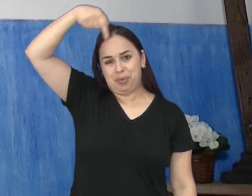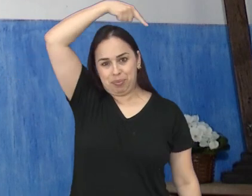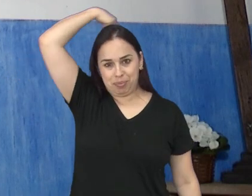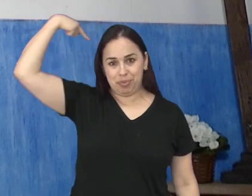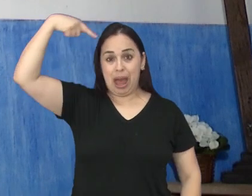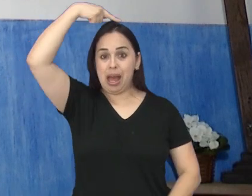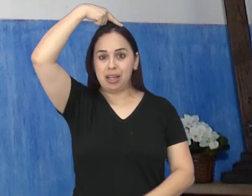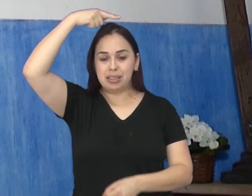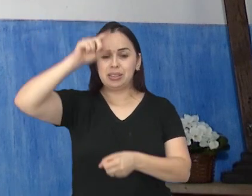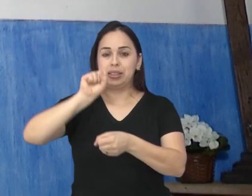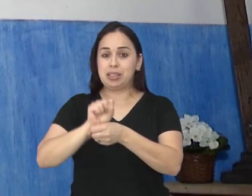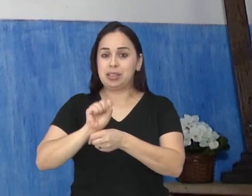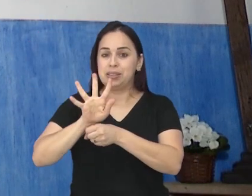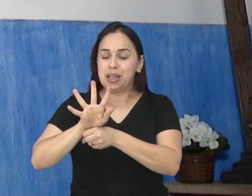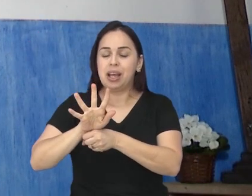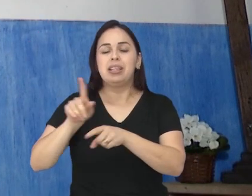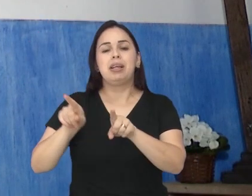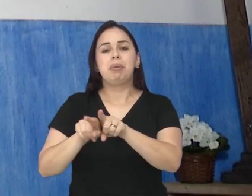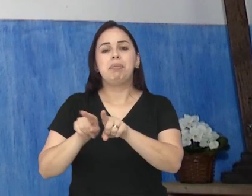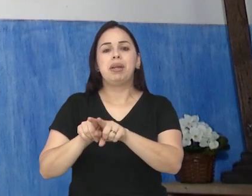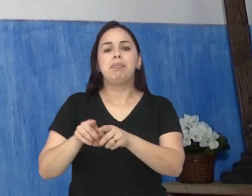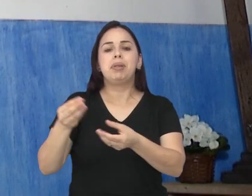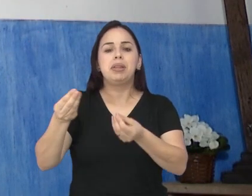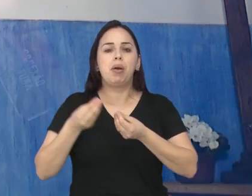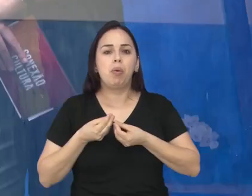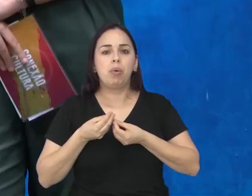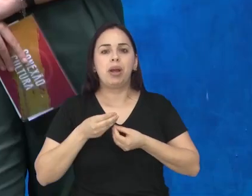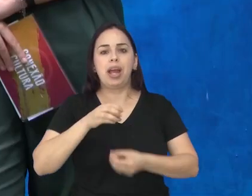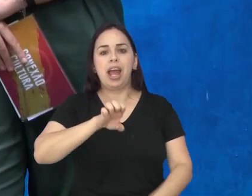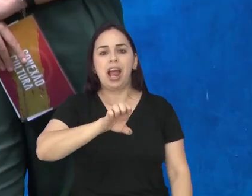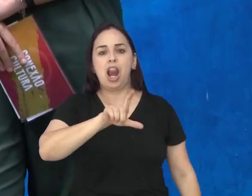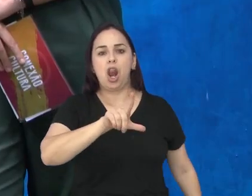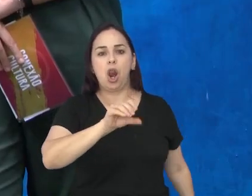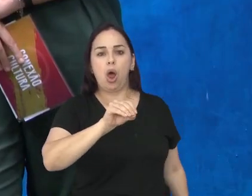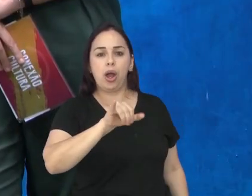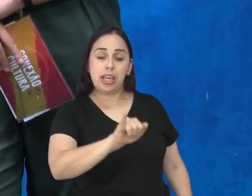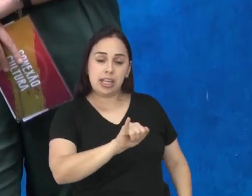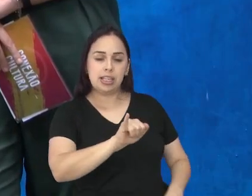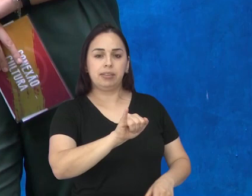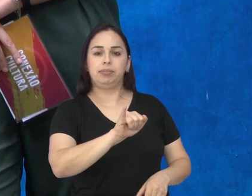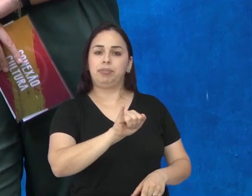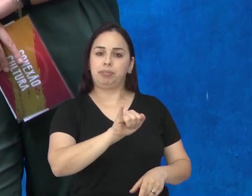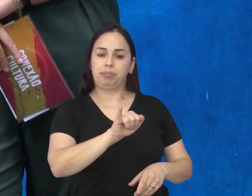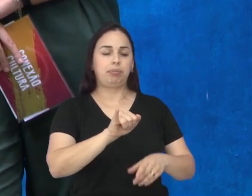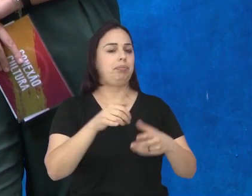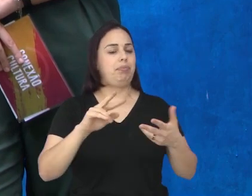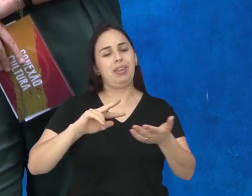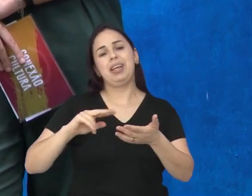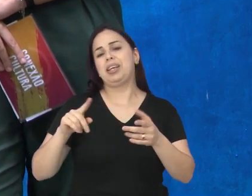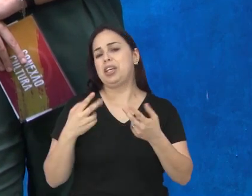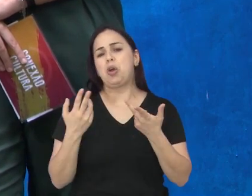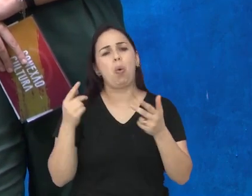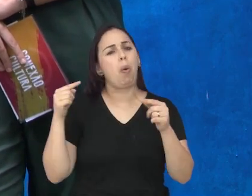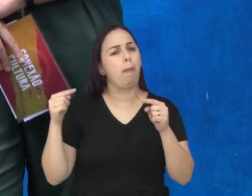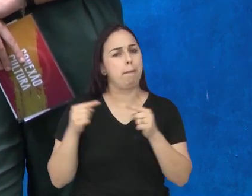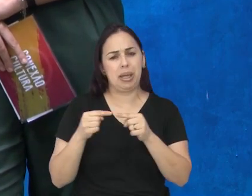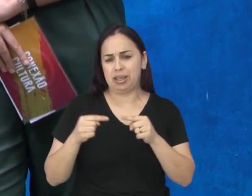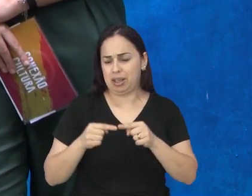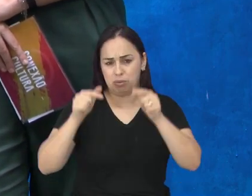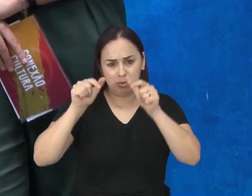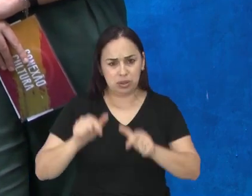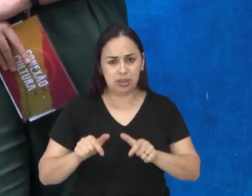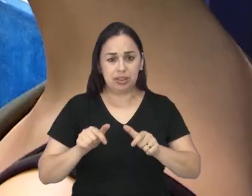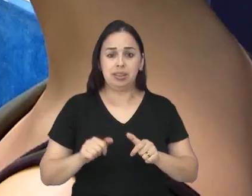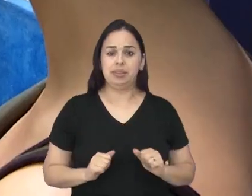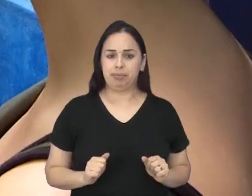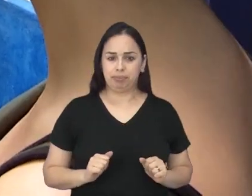me presenteou. E tem também o Santo Eloy, que é o santo dos gravadores, né? Que tem tudo a ver com o local, ele está